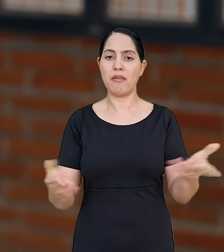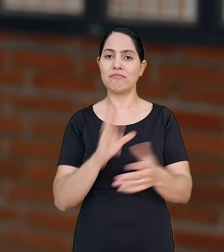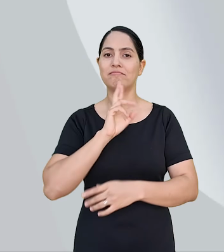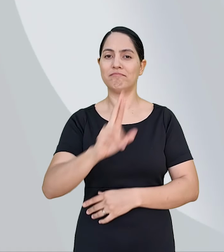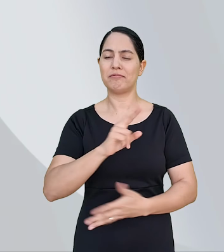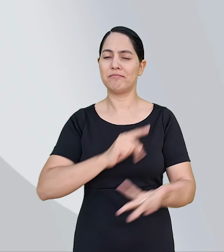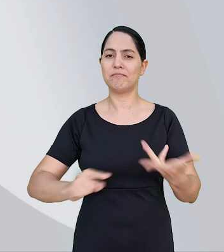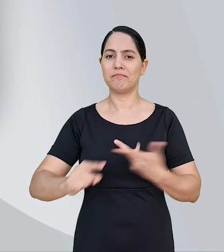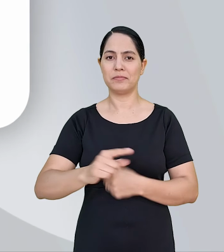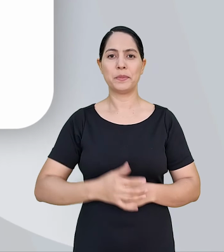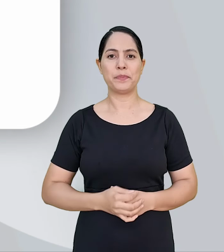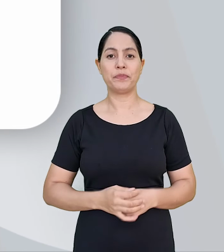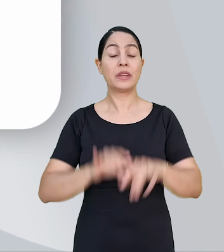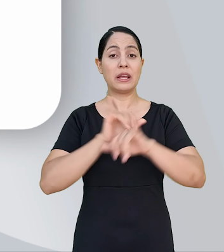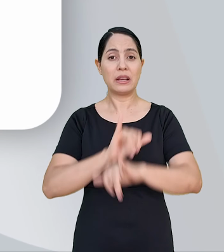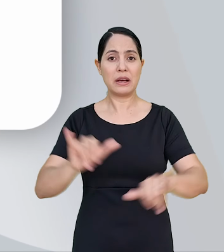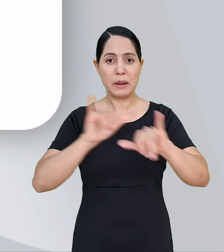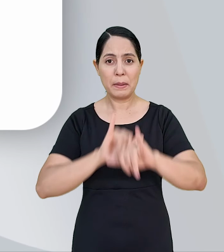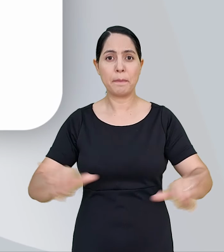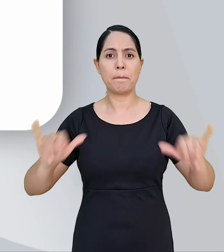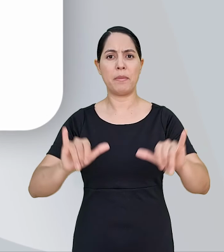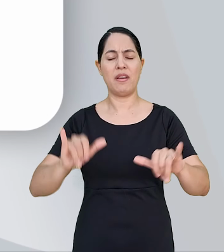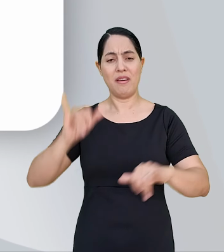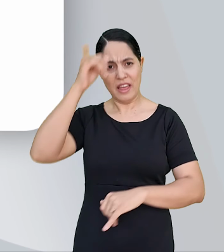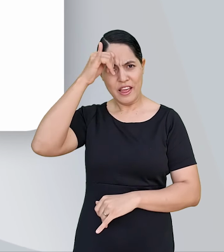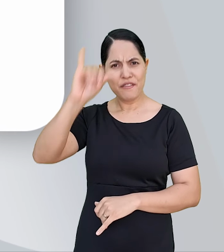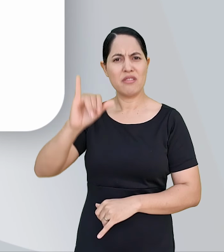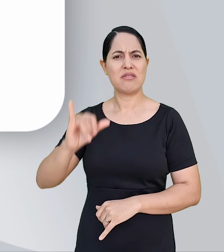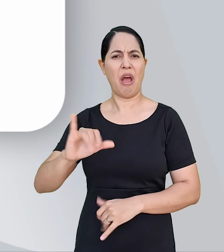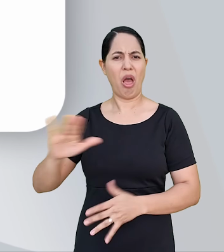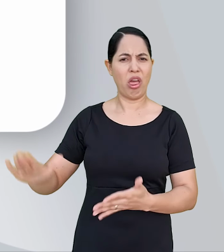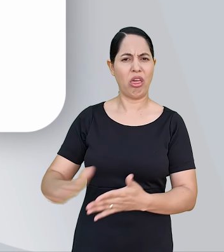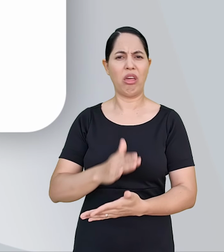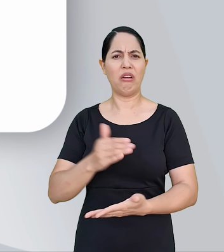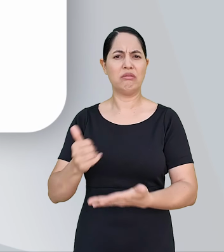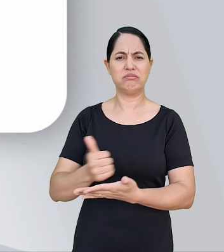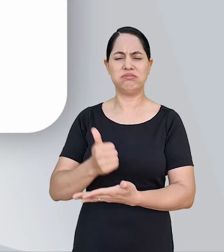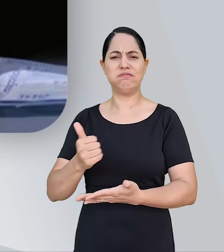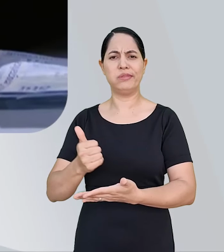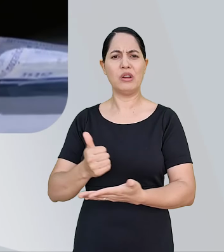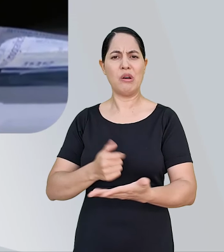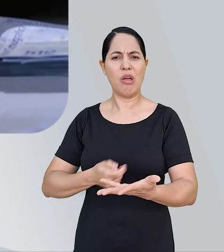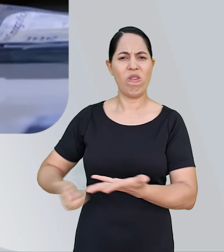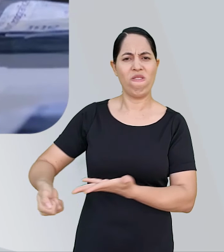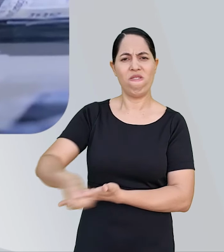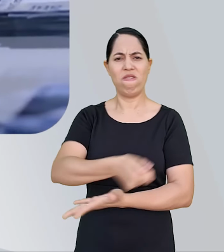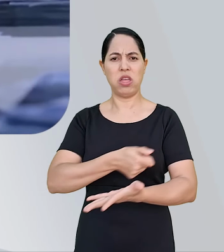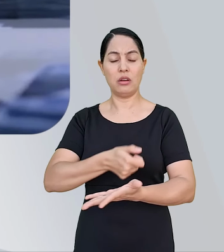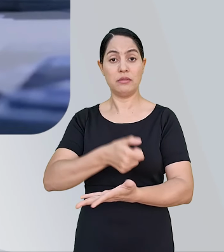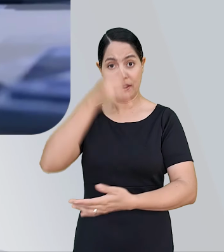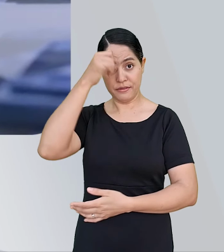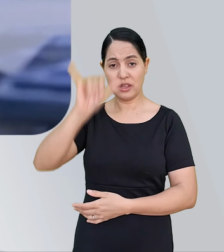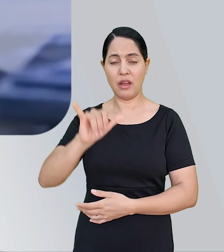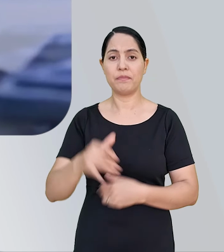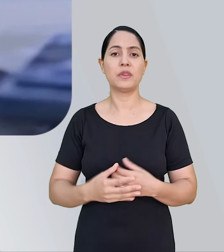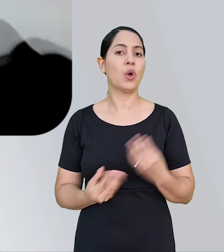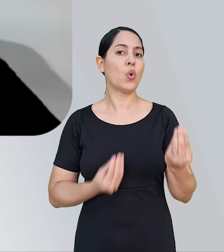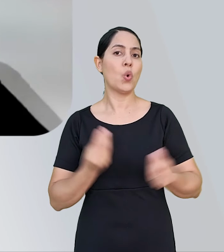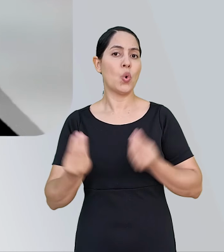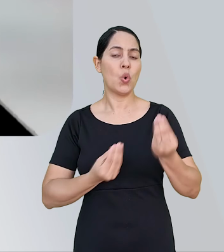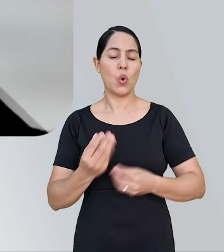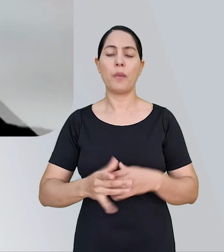Confira! A campanha de combate ao golpe do falso advogado, promovida pela OAB, não para. O trabalho junto à imprensa transformou